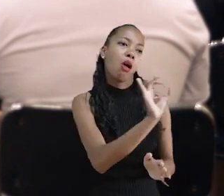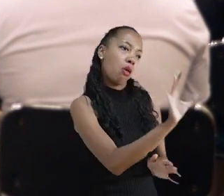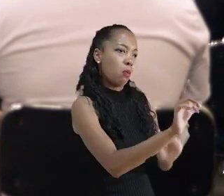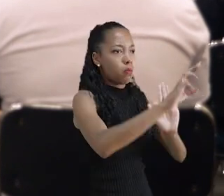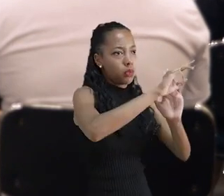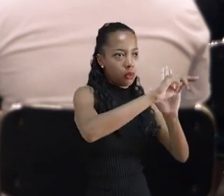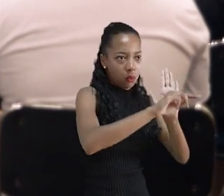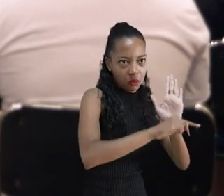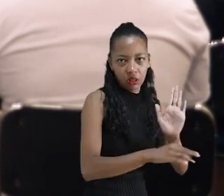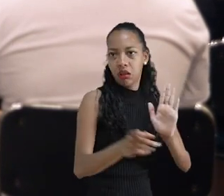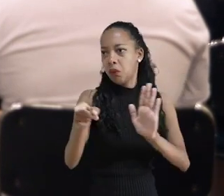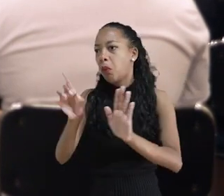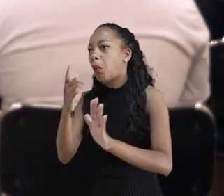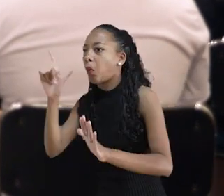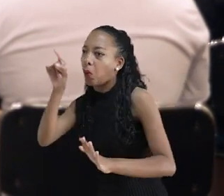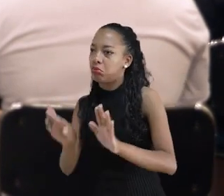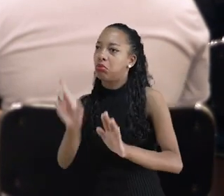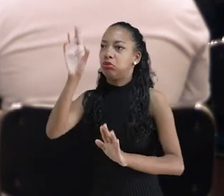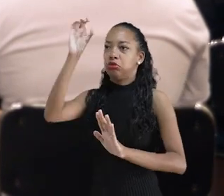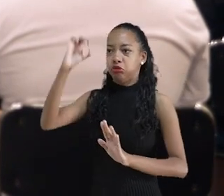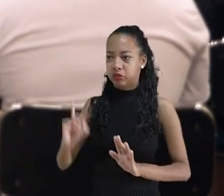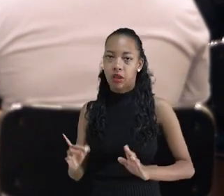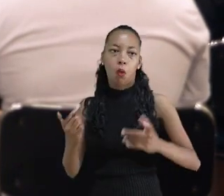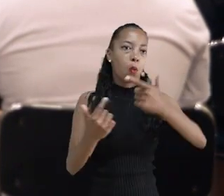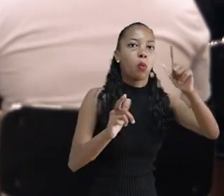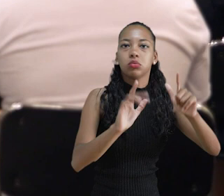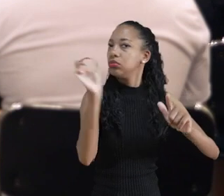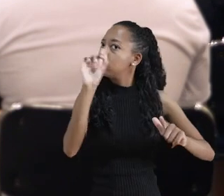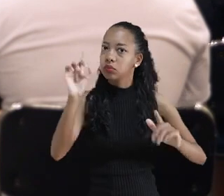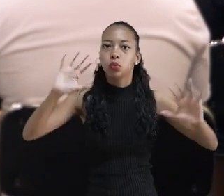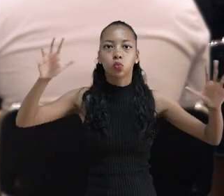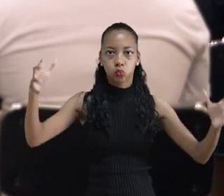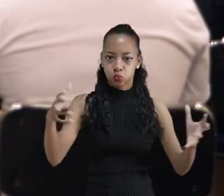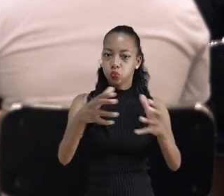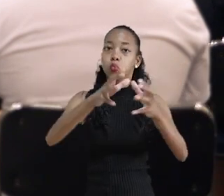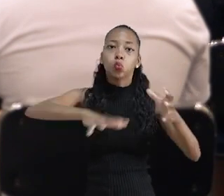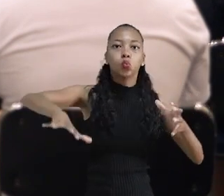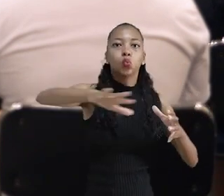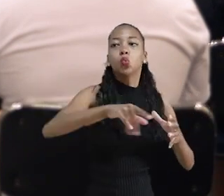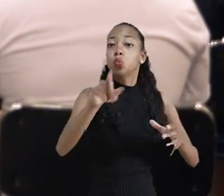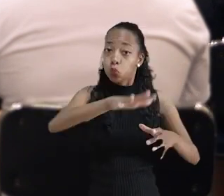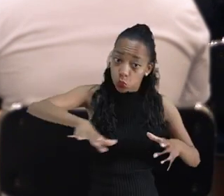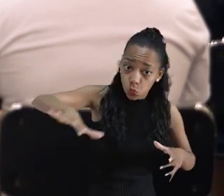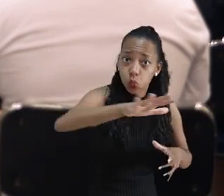estavam compondo aquela oficina né não tem essa separação e aí é onde a gente também Aprendeu né